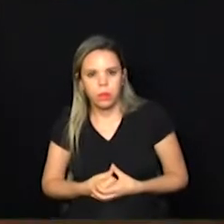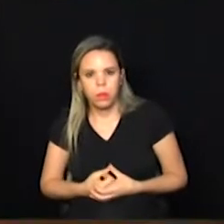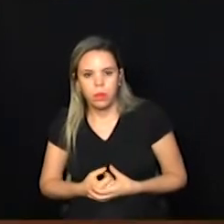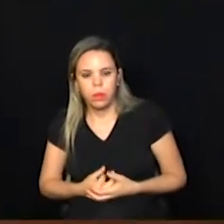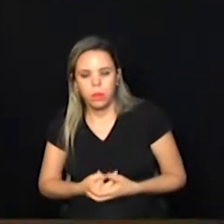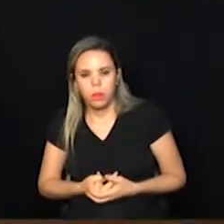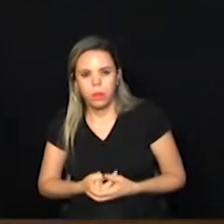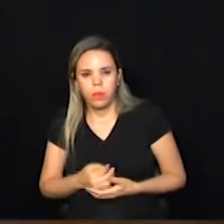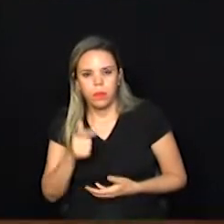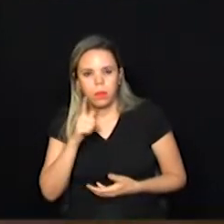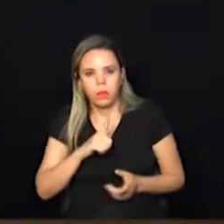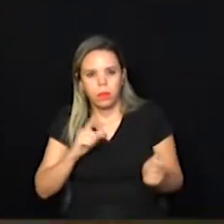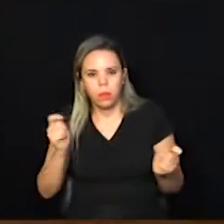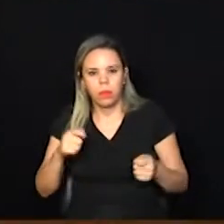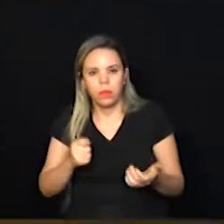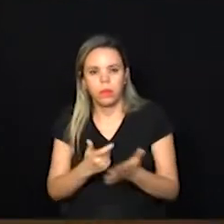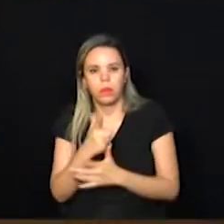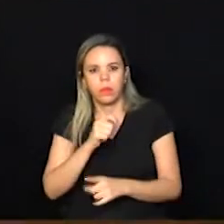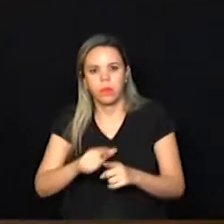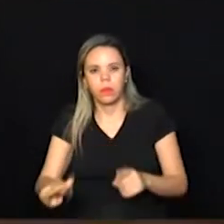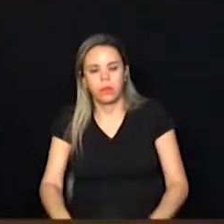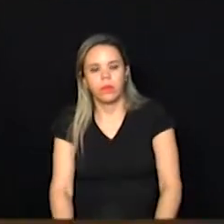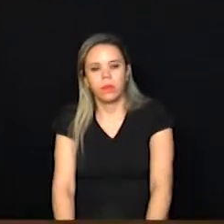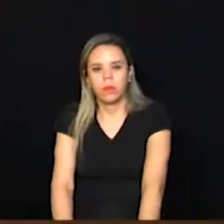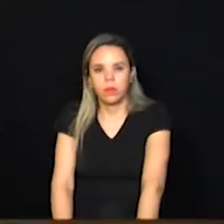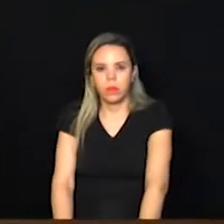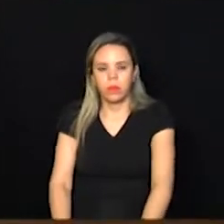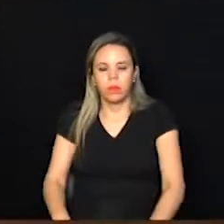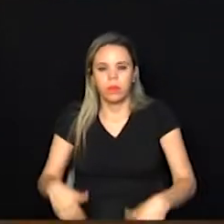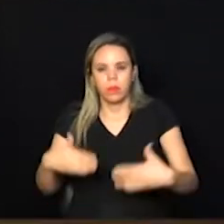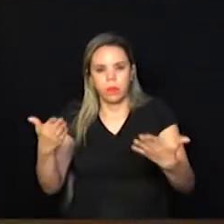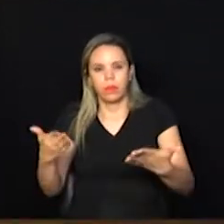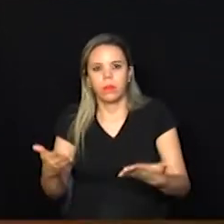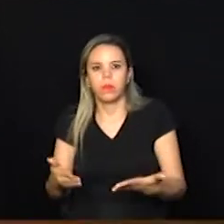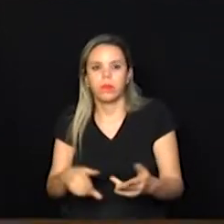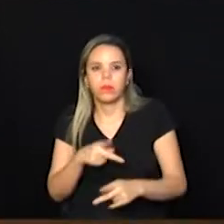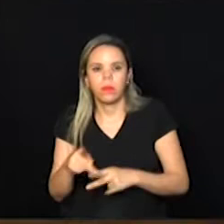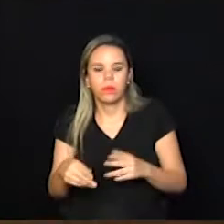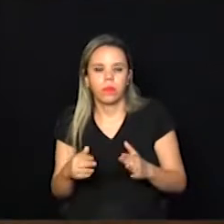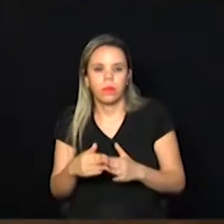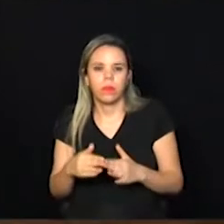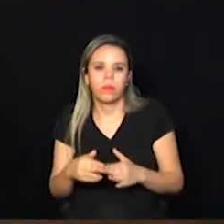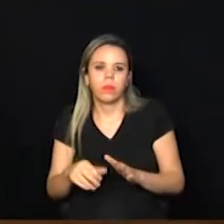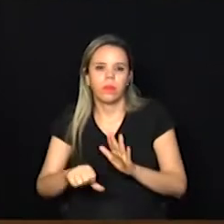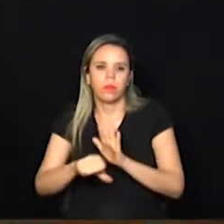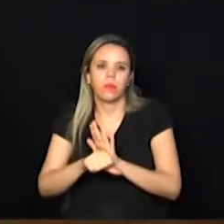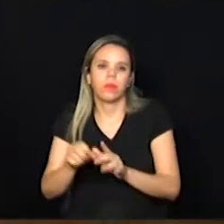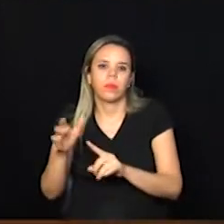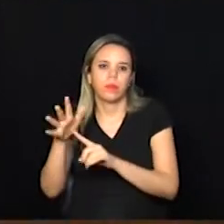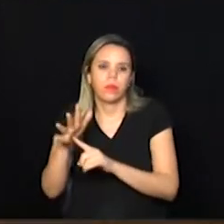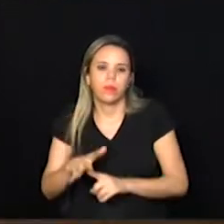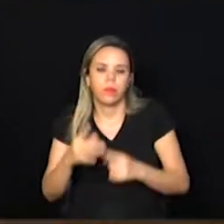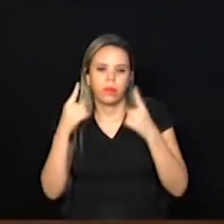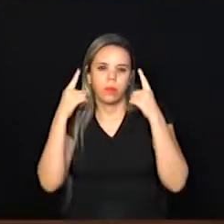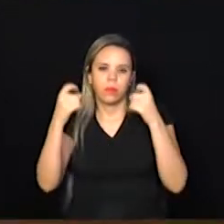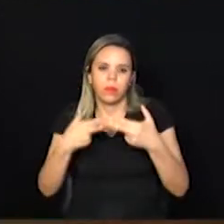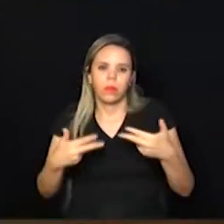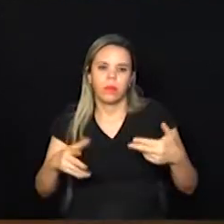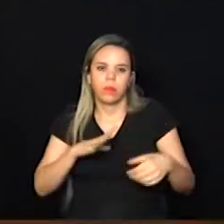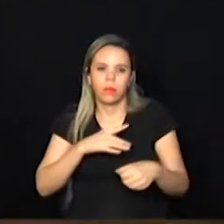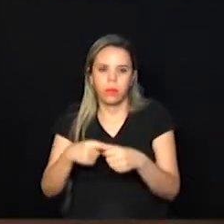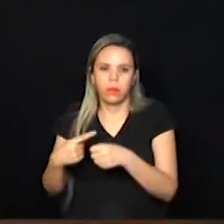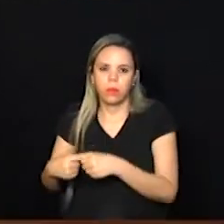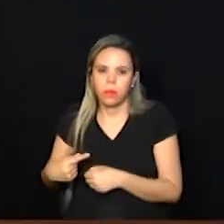a mulher ter possibilidade de pagar um aluguel fora do ambiente com o agressor. Isso tem sido implementado em vários municípios, enfim,